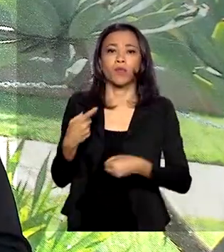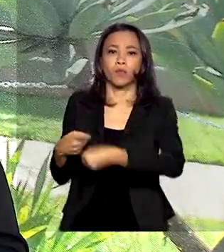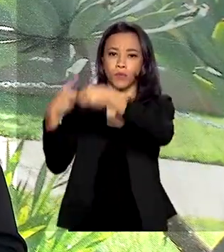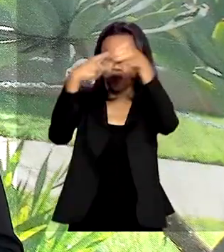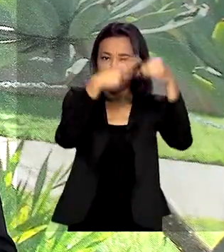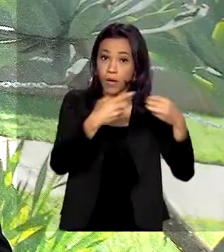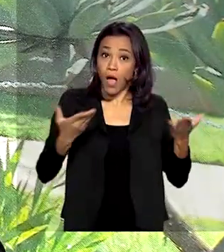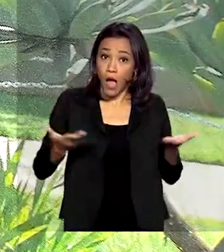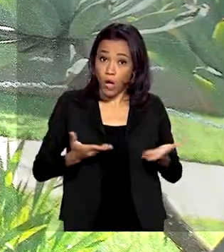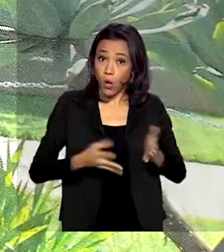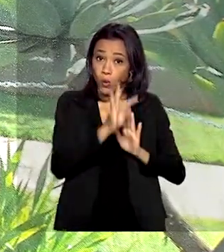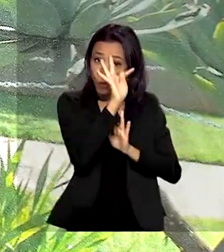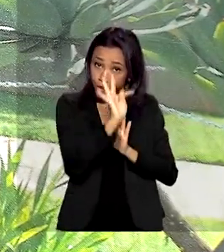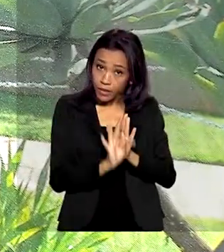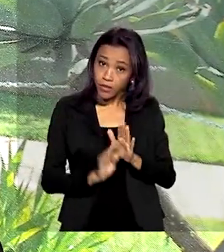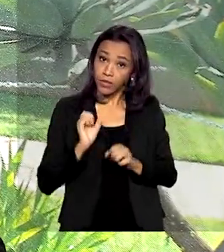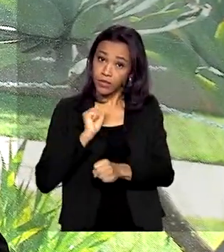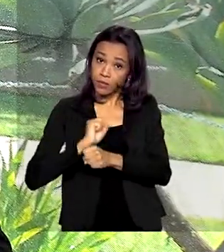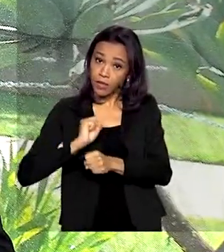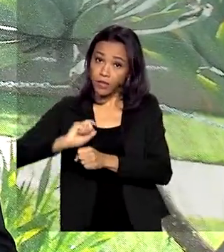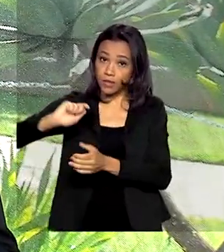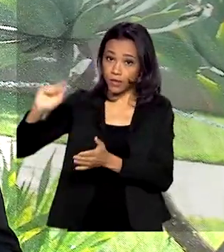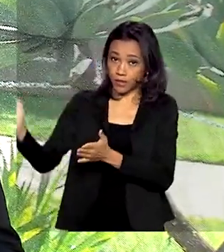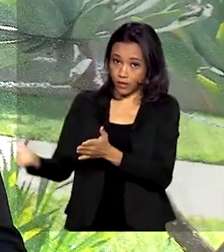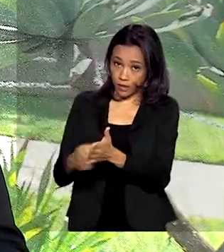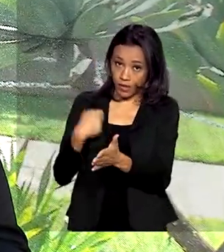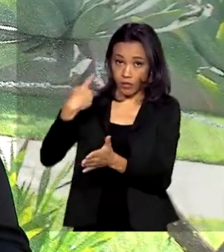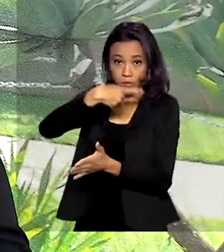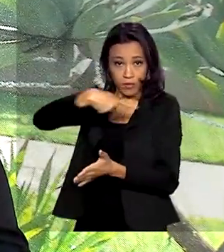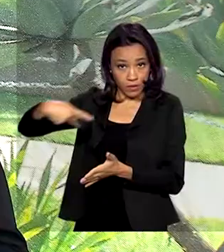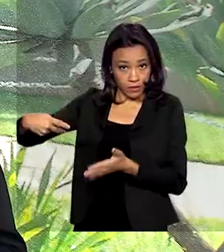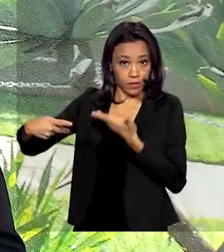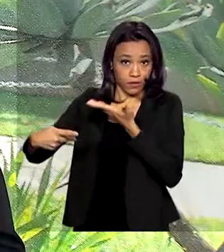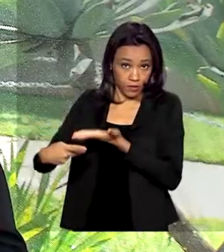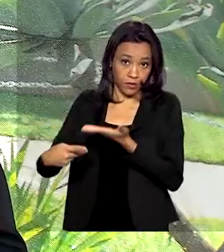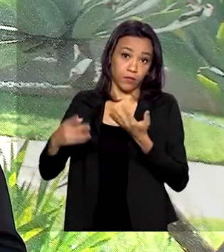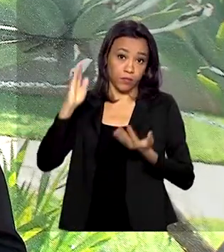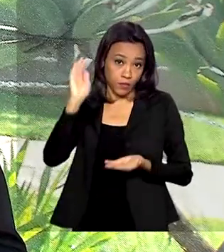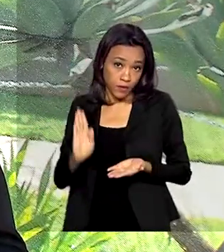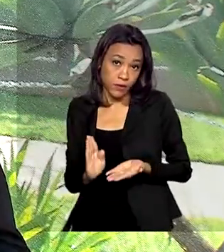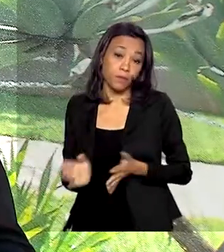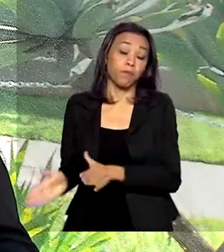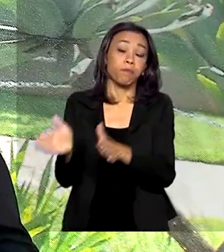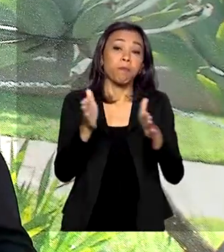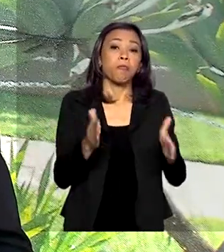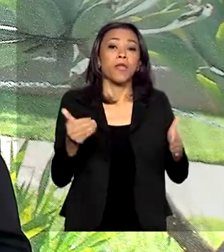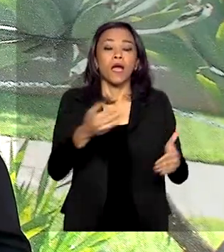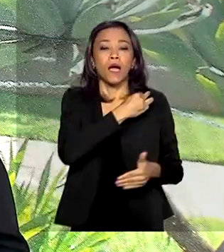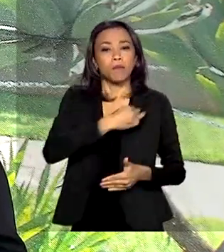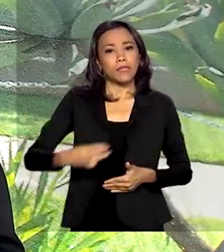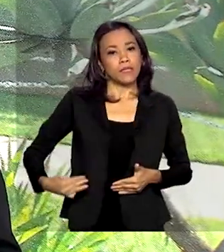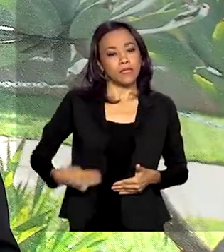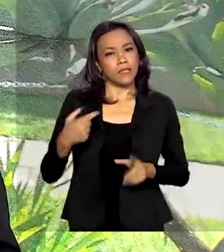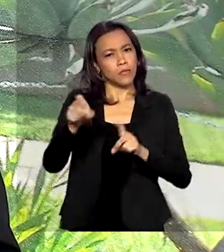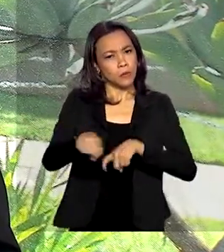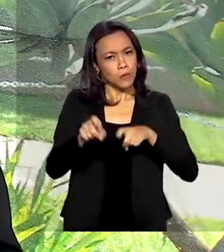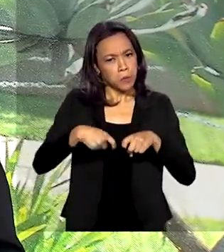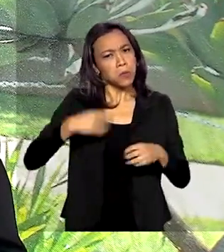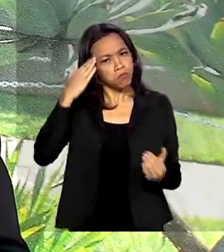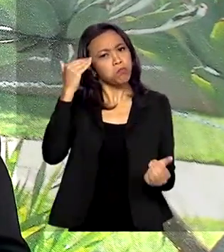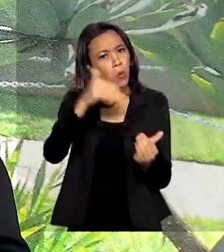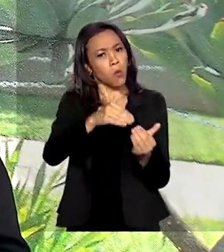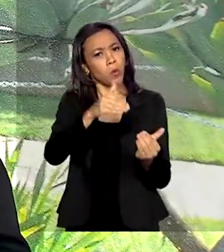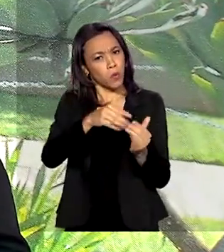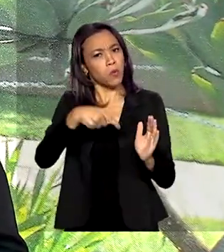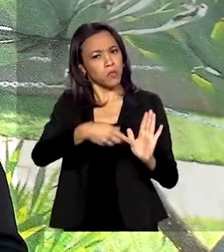a sanção da presidência da República. A ministra da Agricultura, Tereza Cristina, aprovou essa medida e disse que